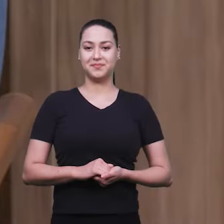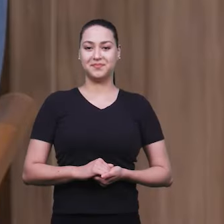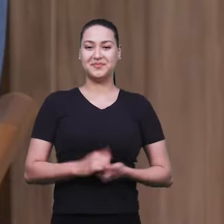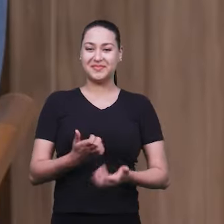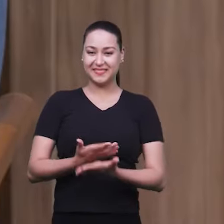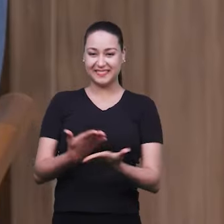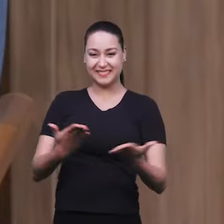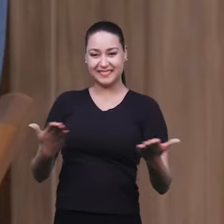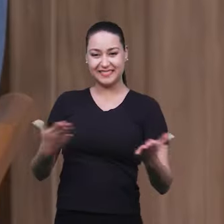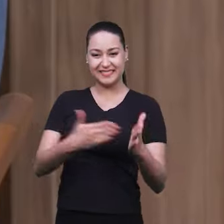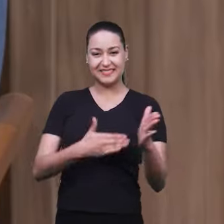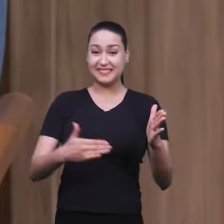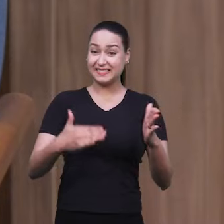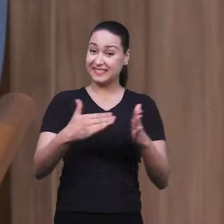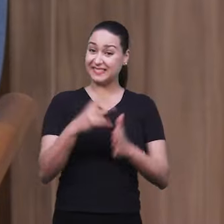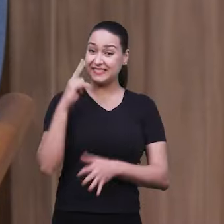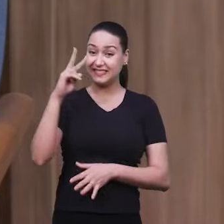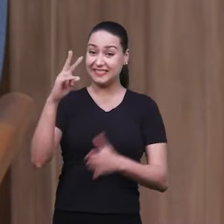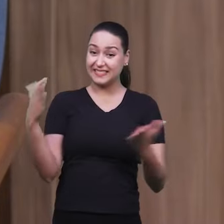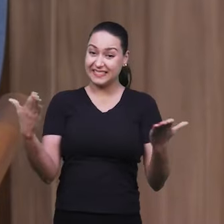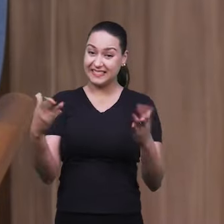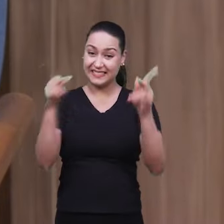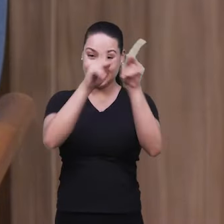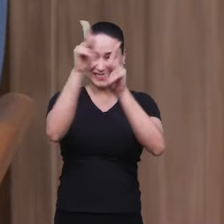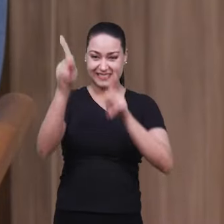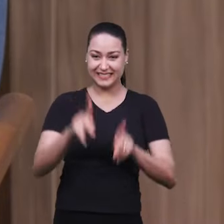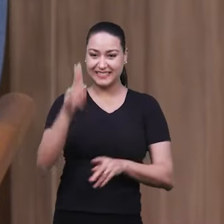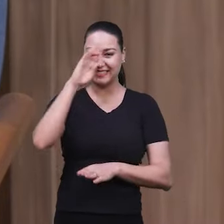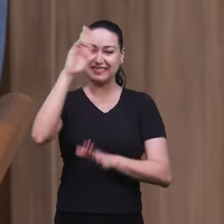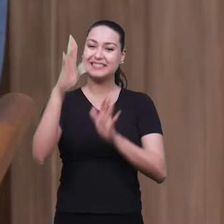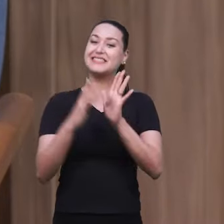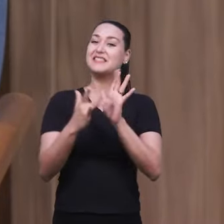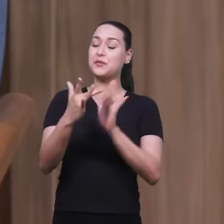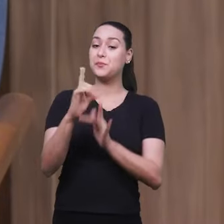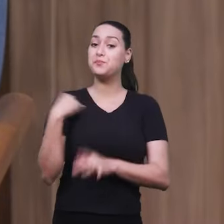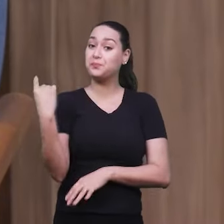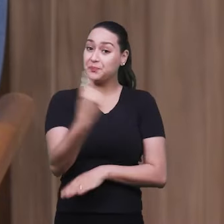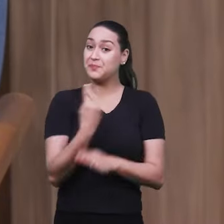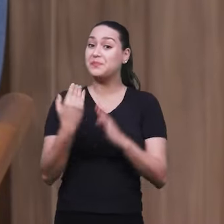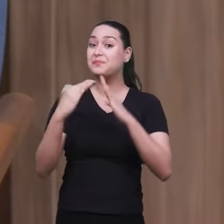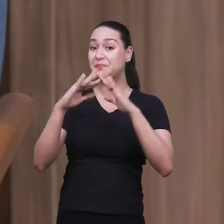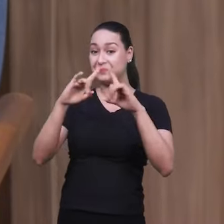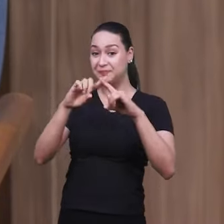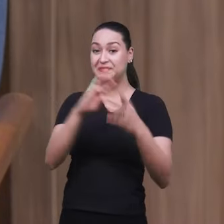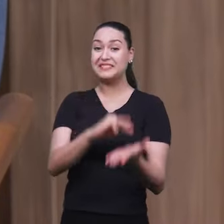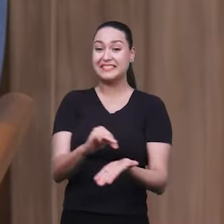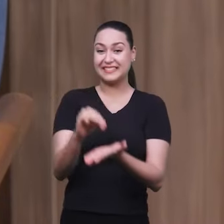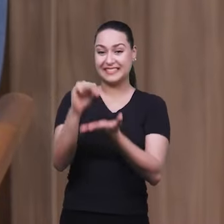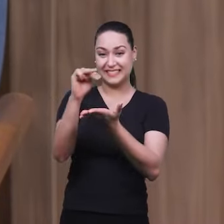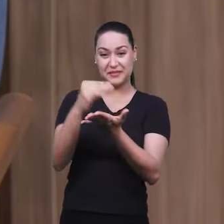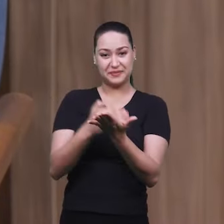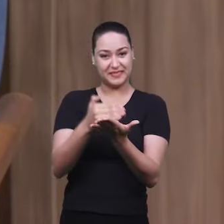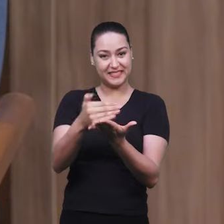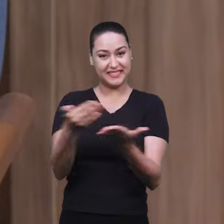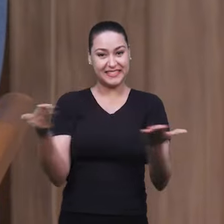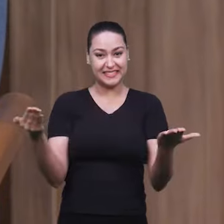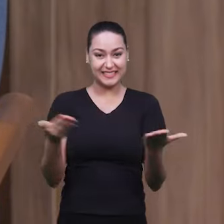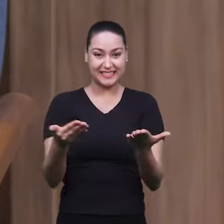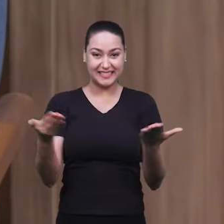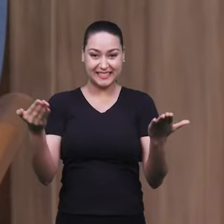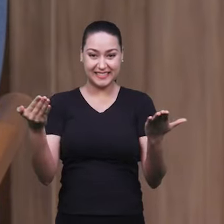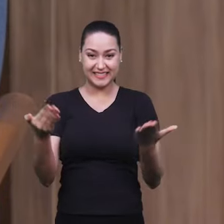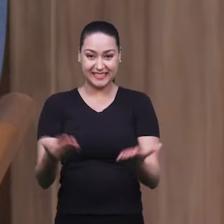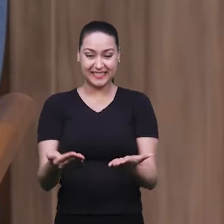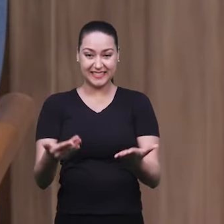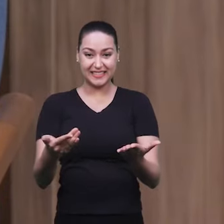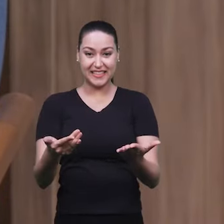Eu saúdo todos vocês que nos assistem com a paz do Senhor Jesus. Nós somos a Igreja Cristã Maranata, estamos começando agora mais